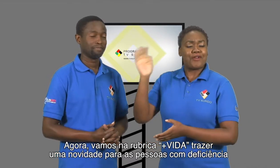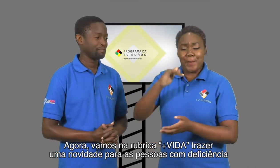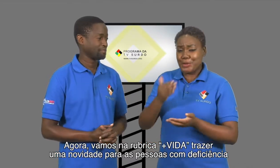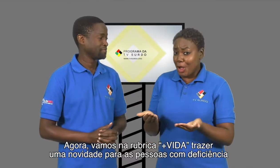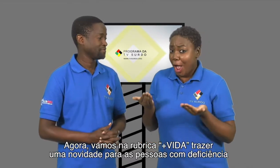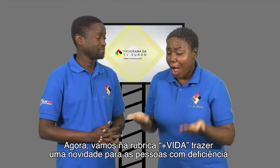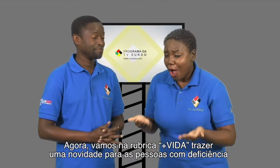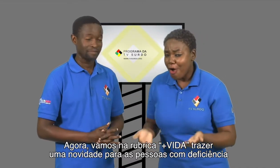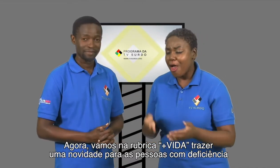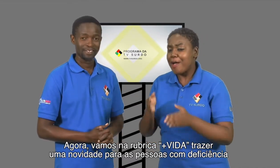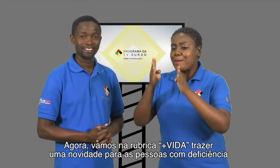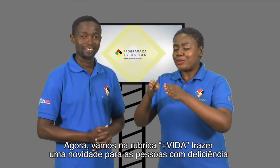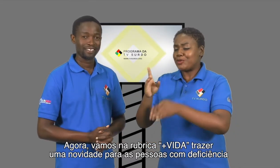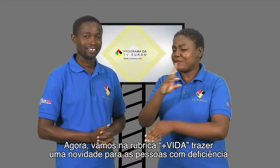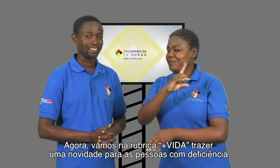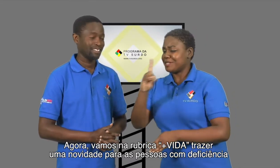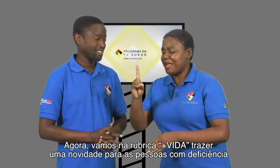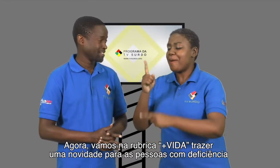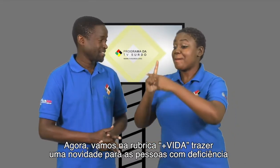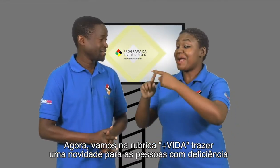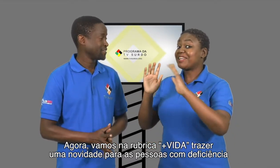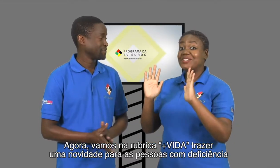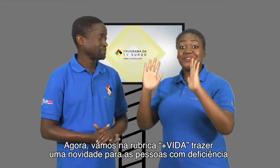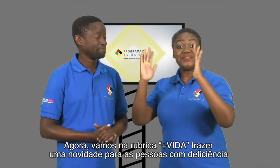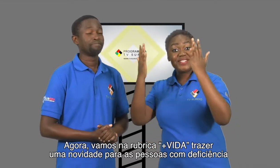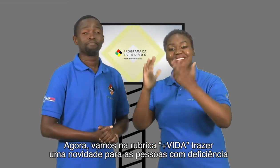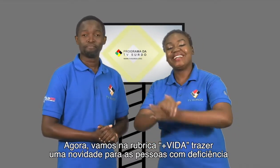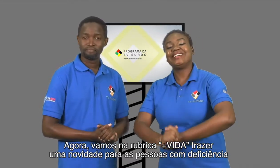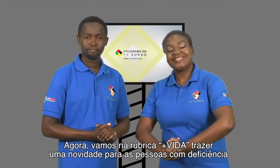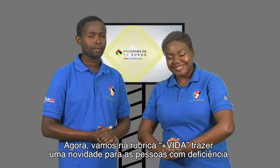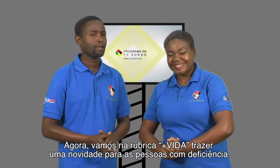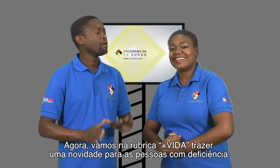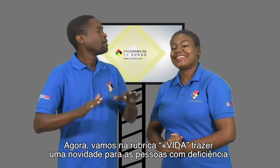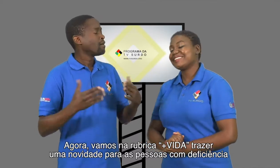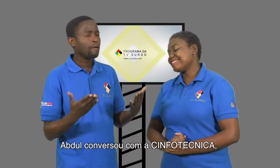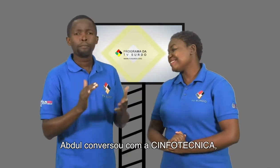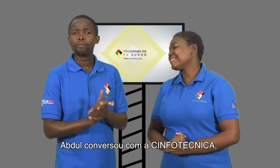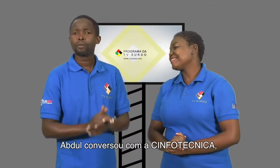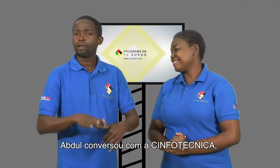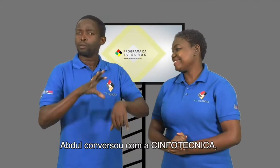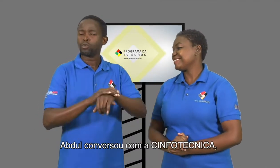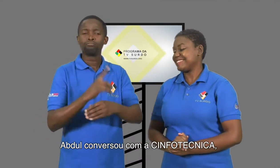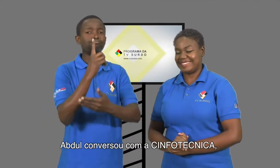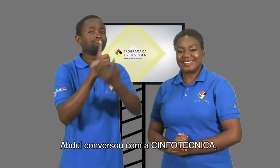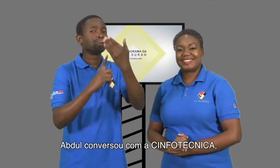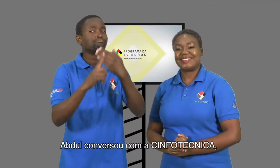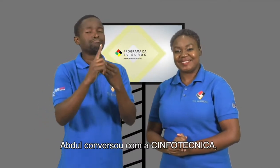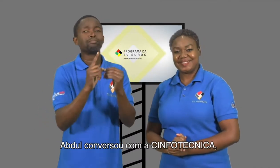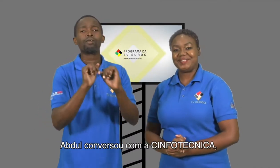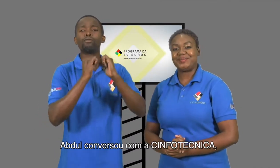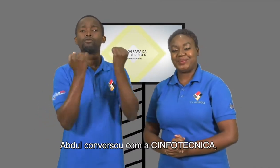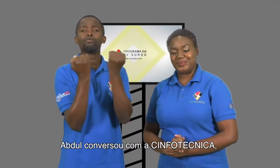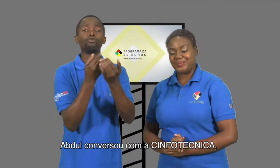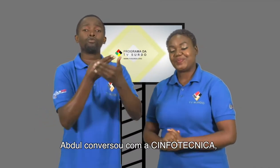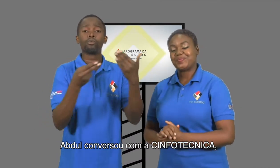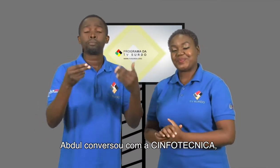na rubrica Mais Vida, trazer uma novidade para as pessoas com deficiência. Abdu